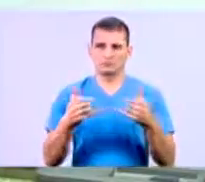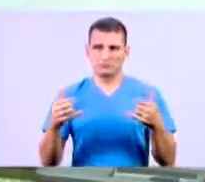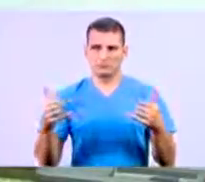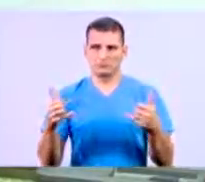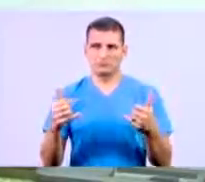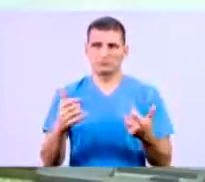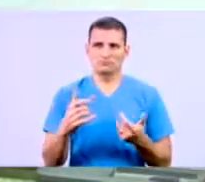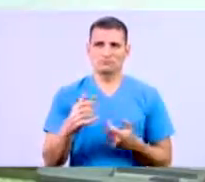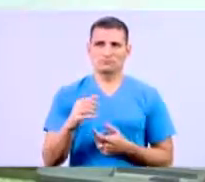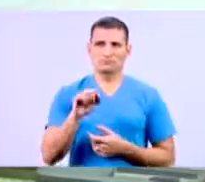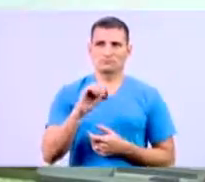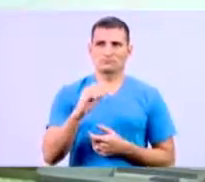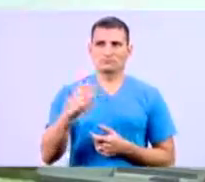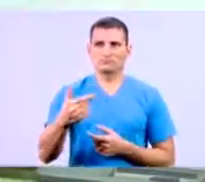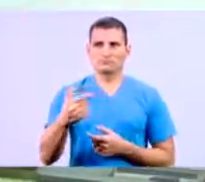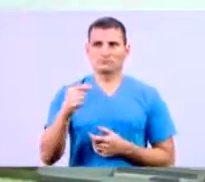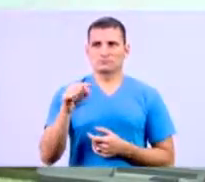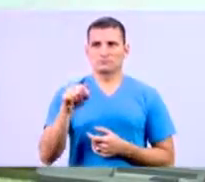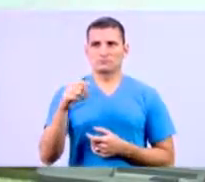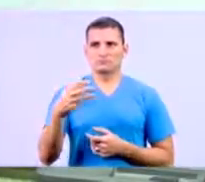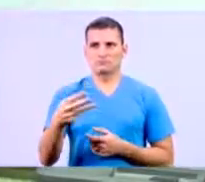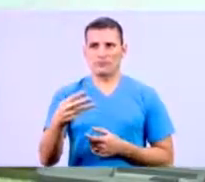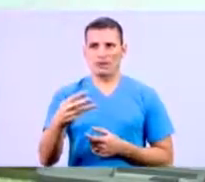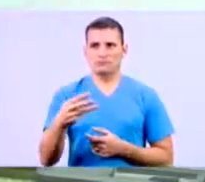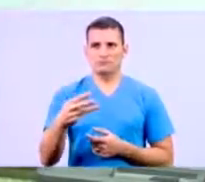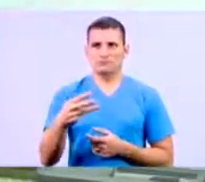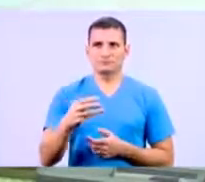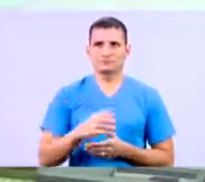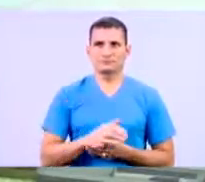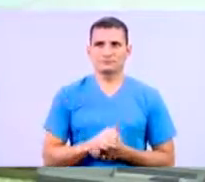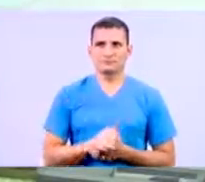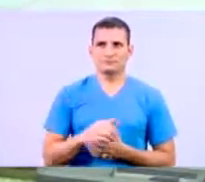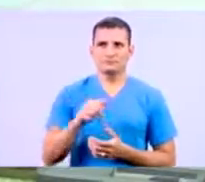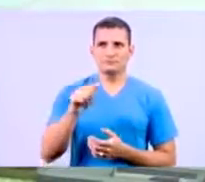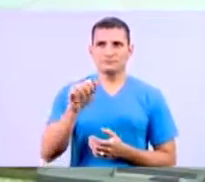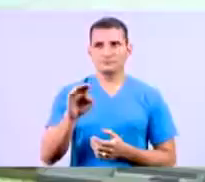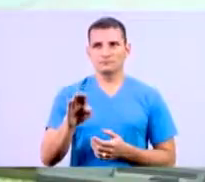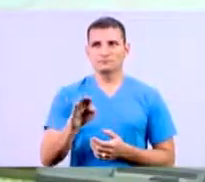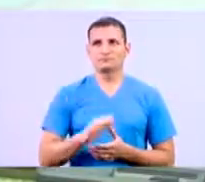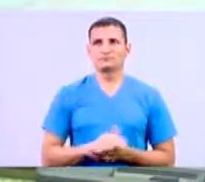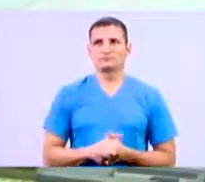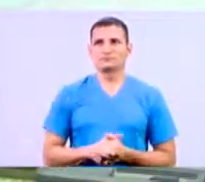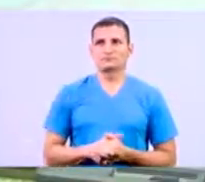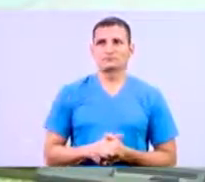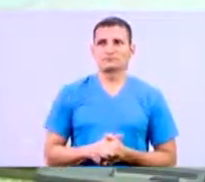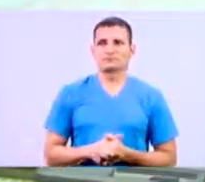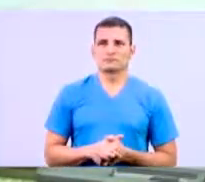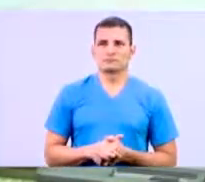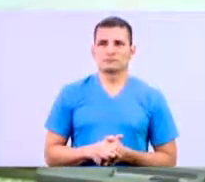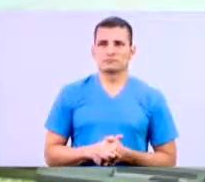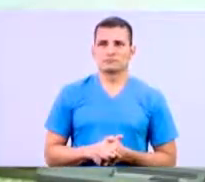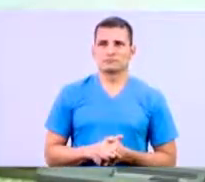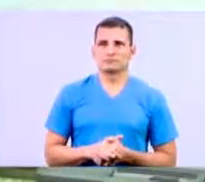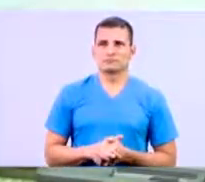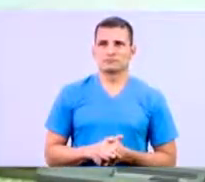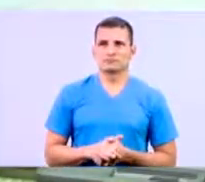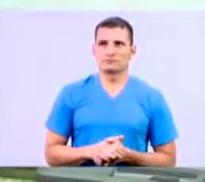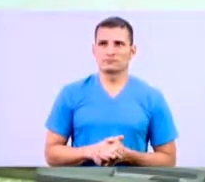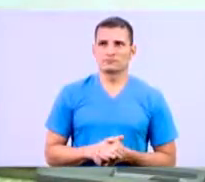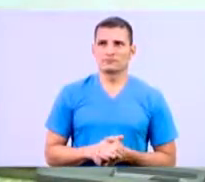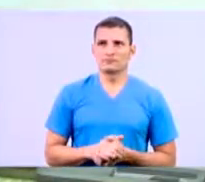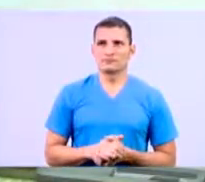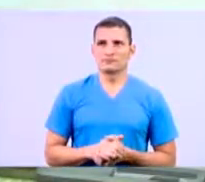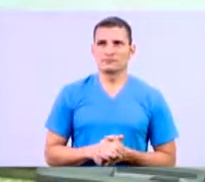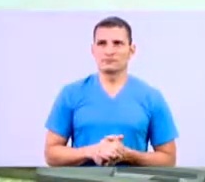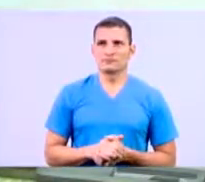os padrões 802.3, no caso aí o AB e por aí vai, correto? Bom, com isso nós